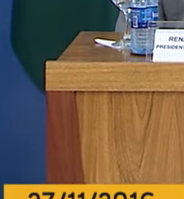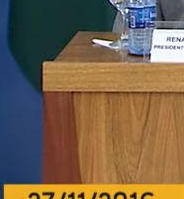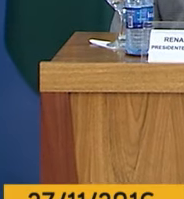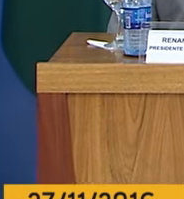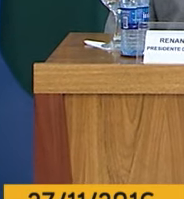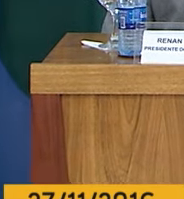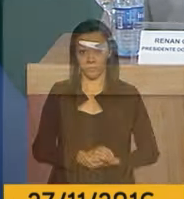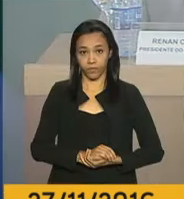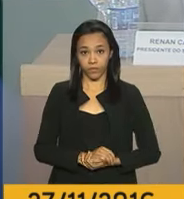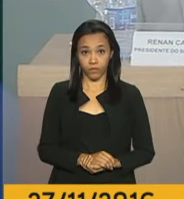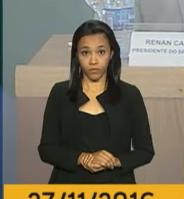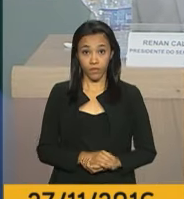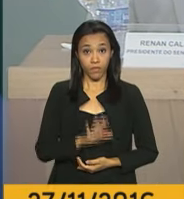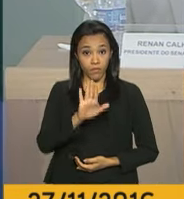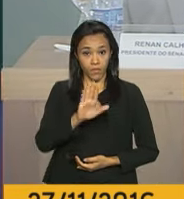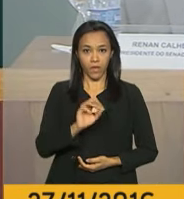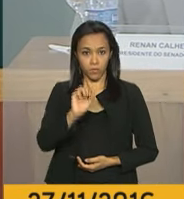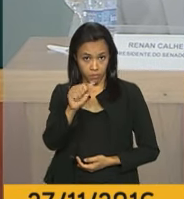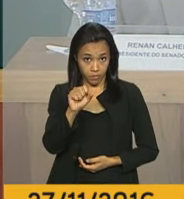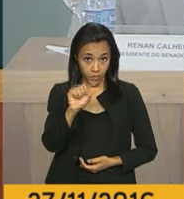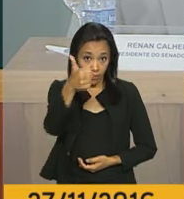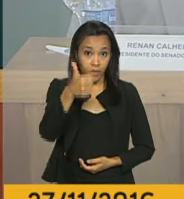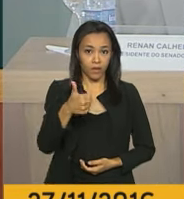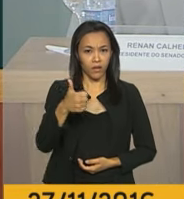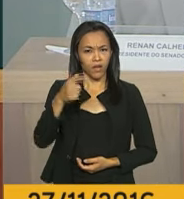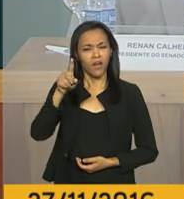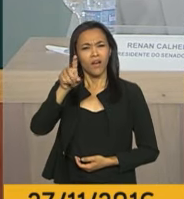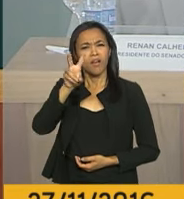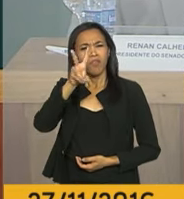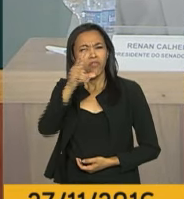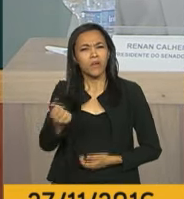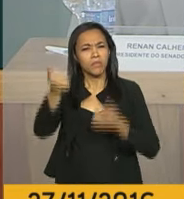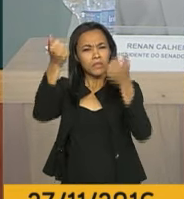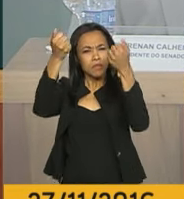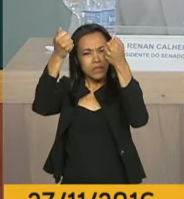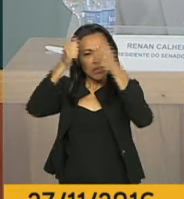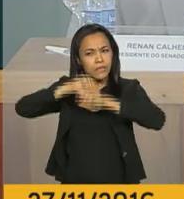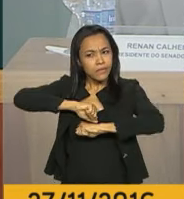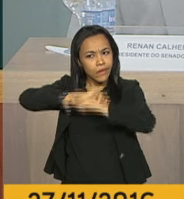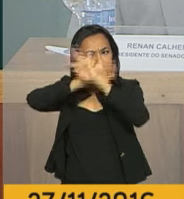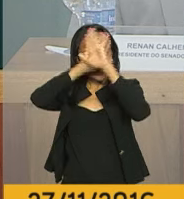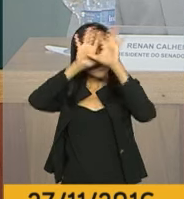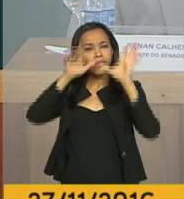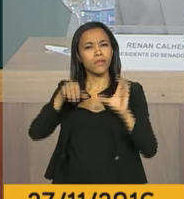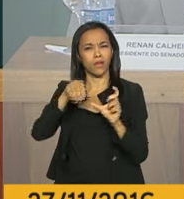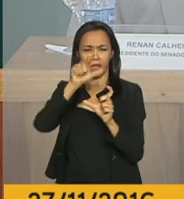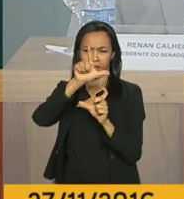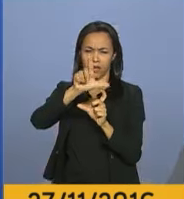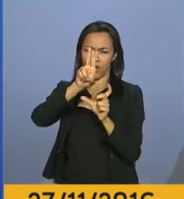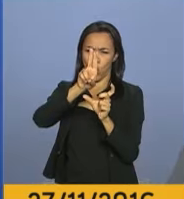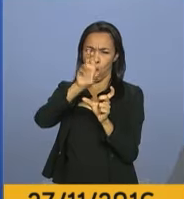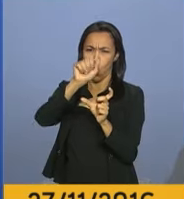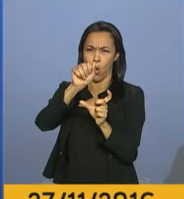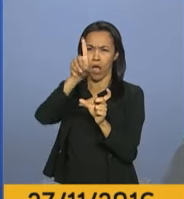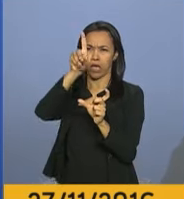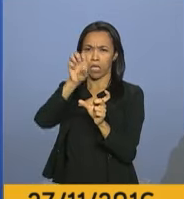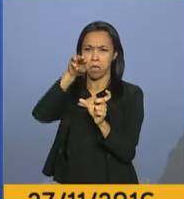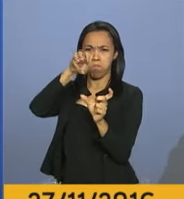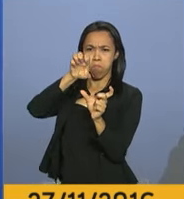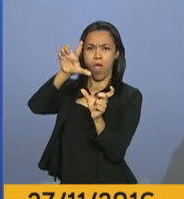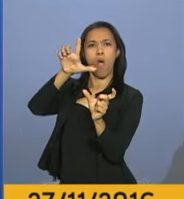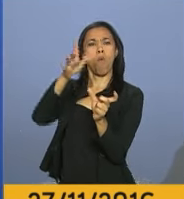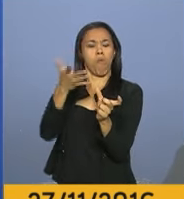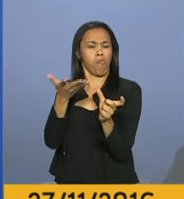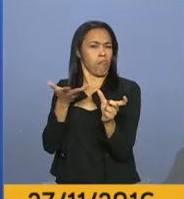É, olha, Denise, em primeiro lugar, vamos desmistificar essa questão da lua de mel. Eu acho que nunca houve lua de mel. Convenhamos